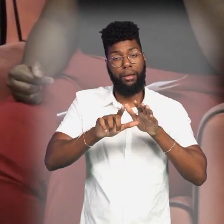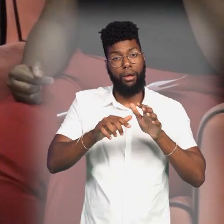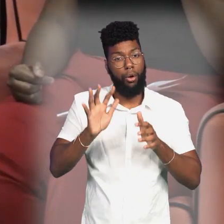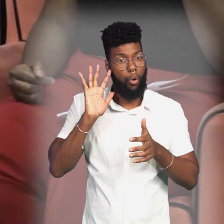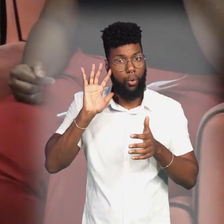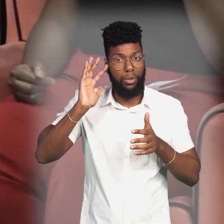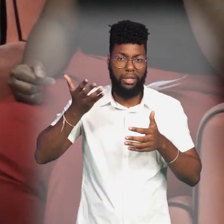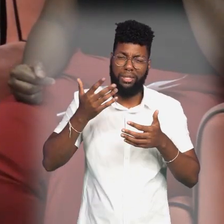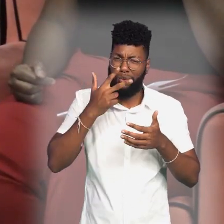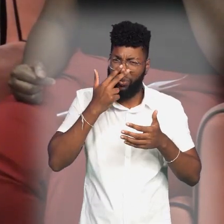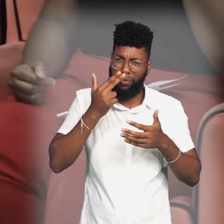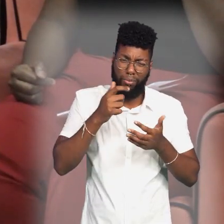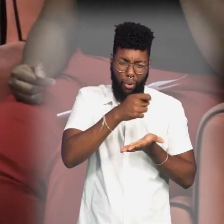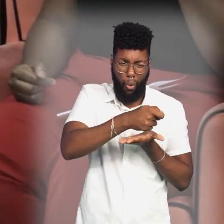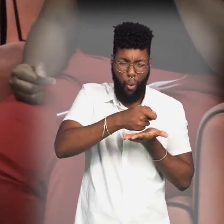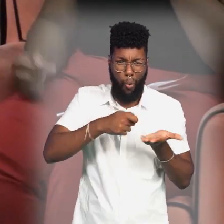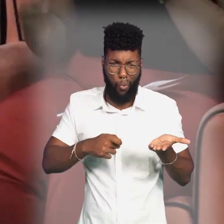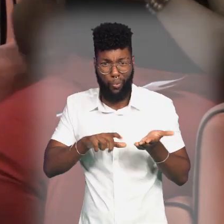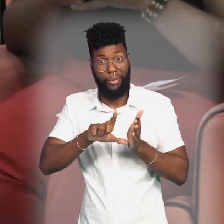prêmios,